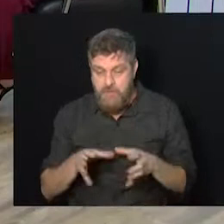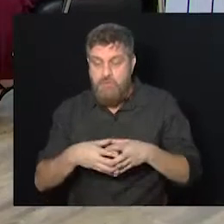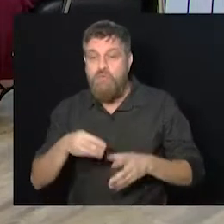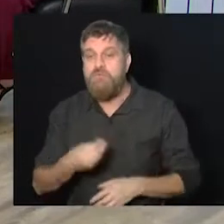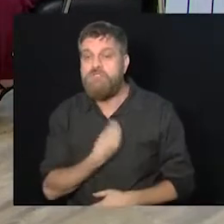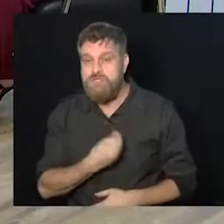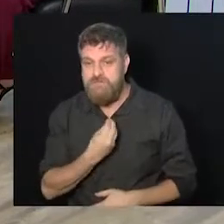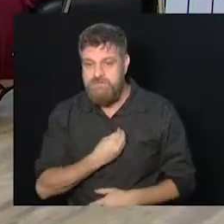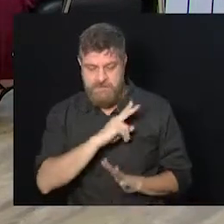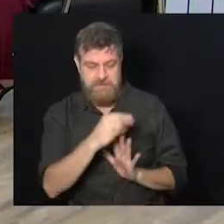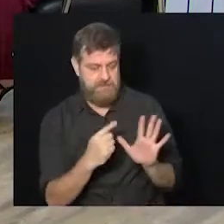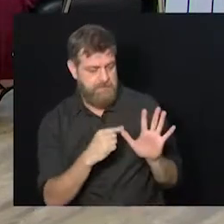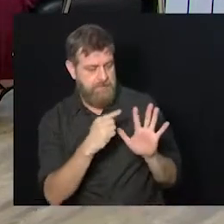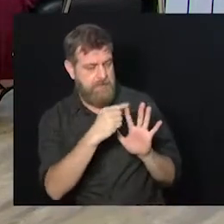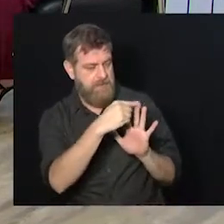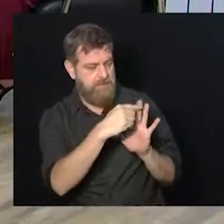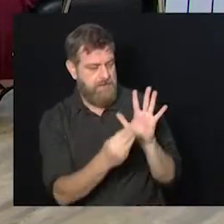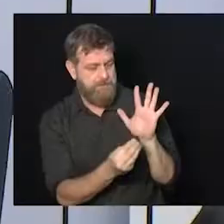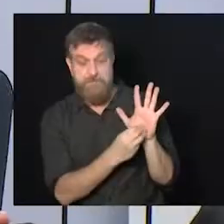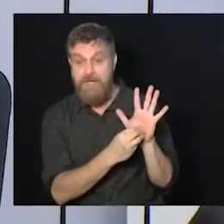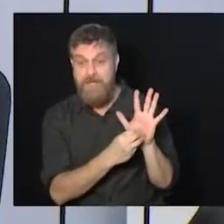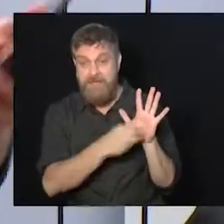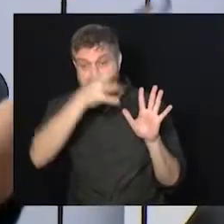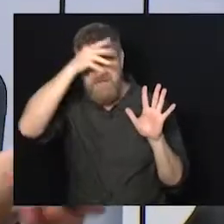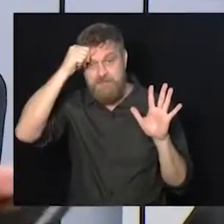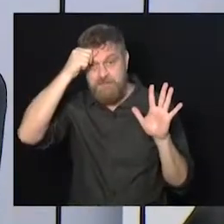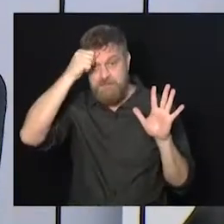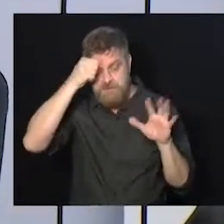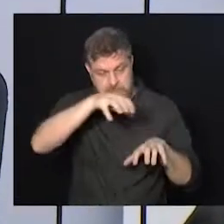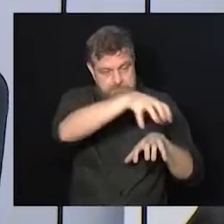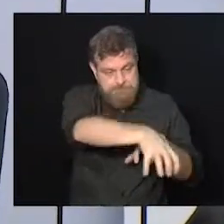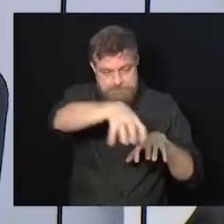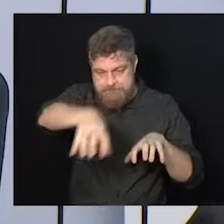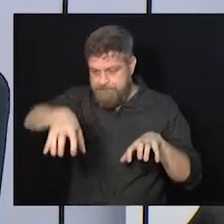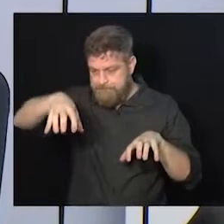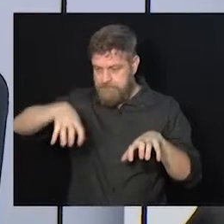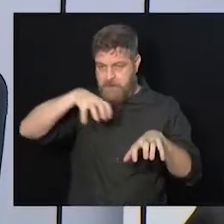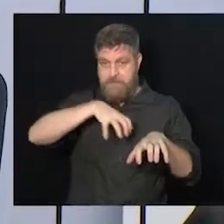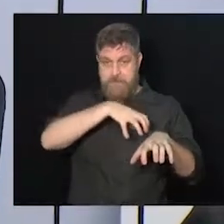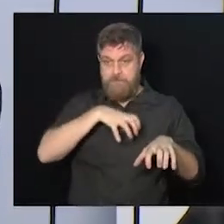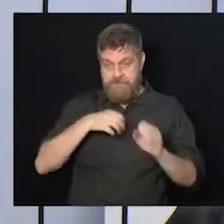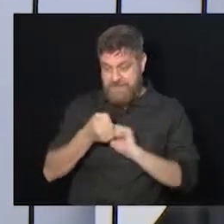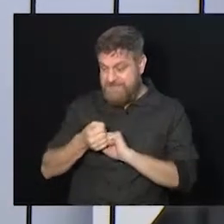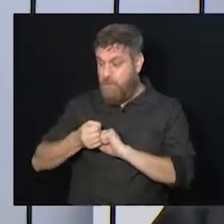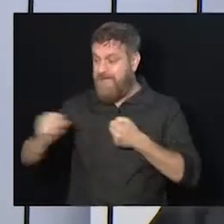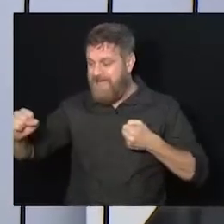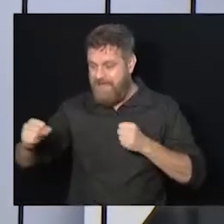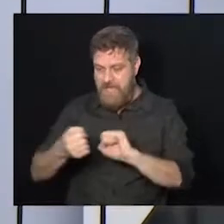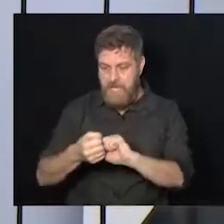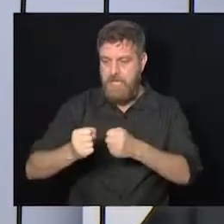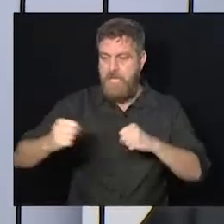Amazônia. Né? Não tem como você fazer isso sem uma unidade de conservação grande. Sim.